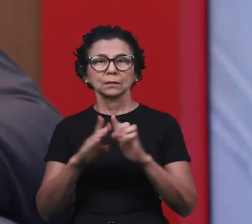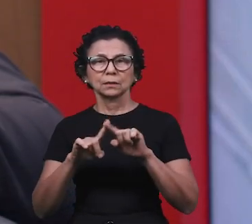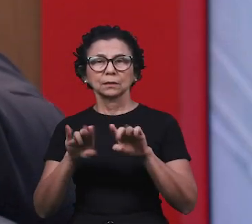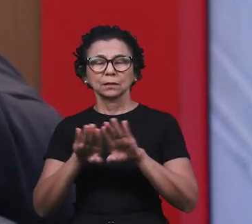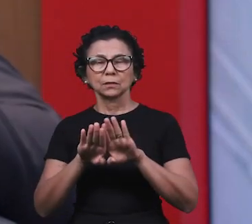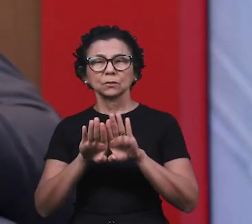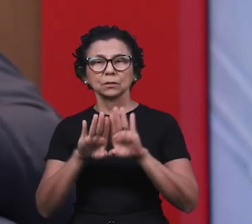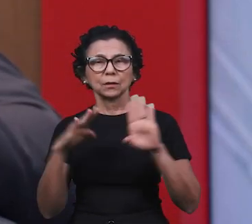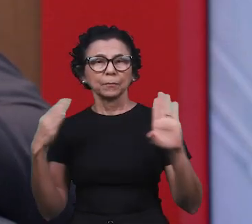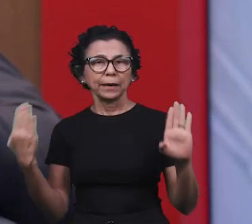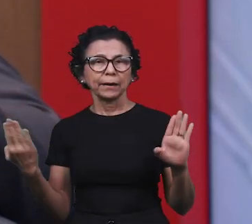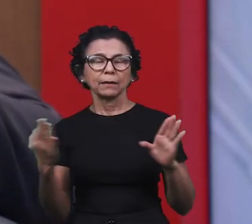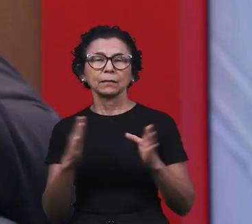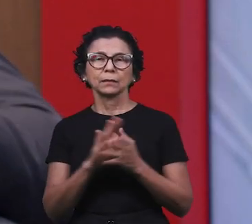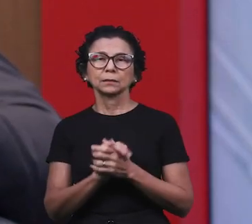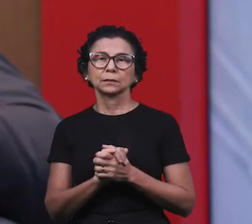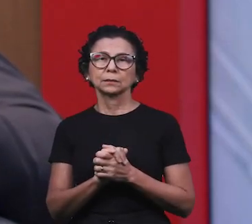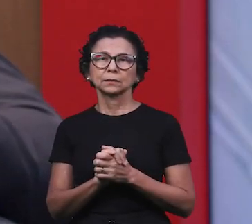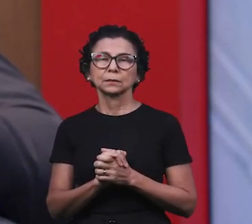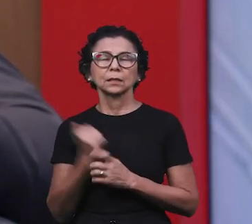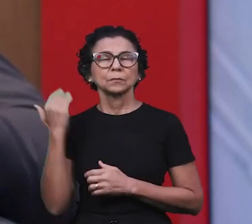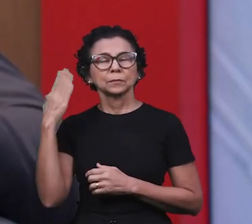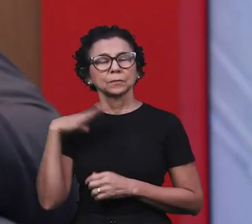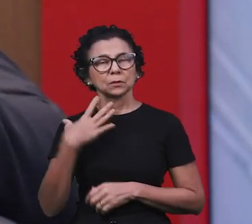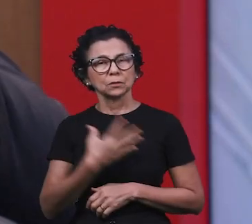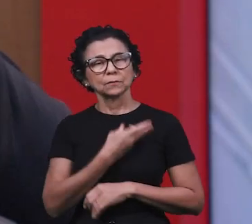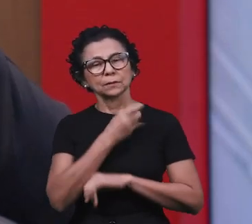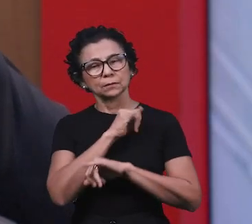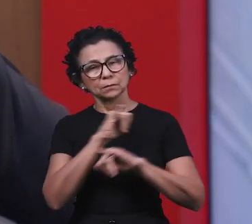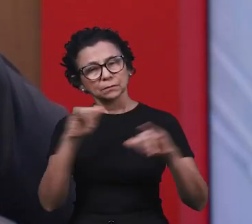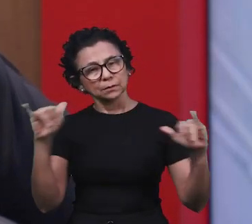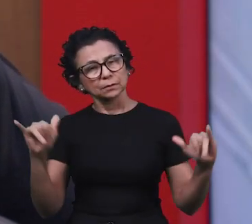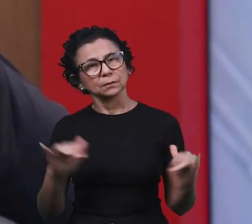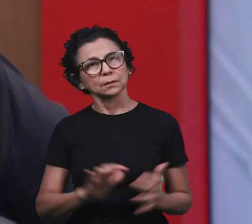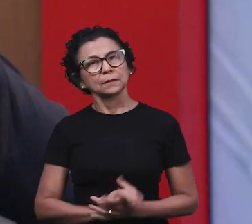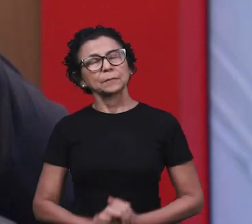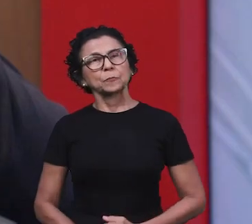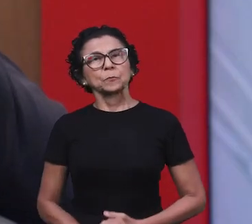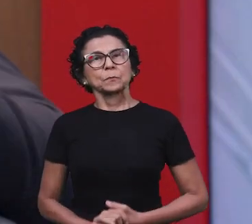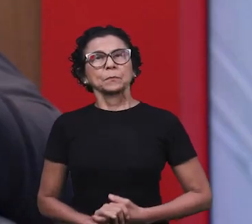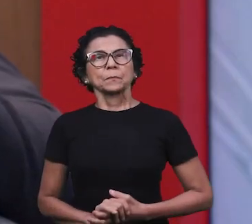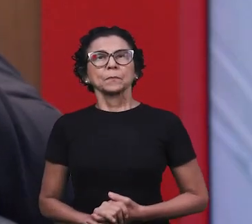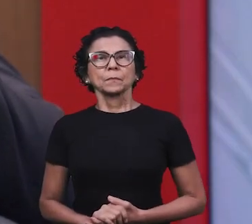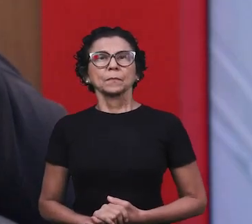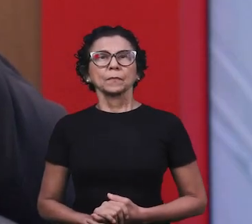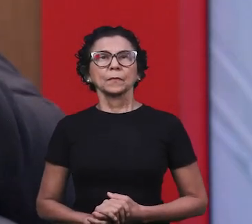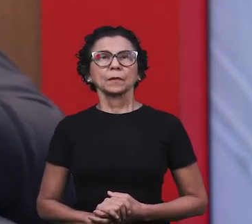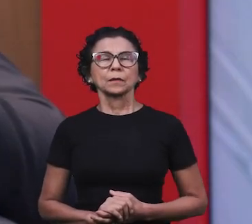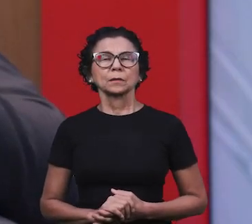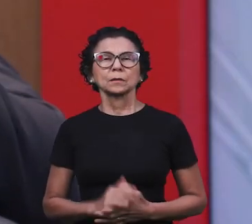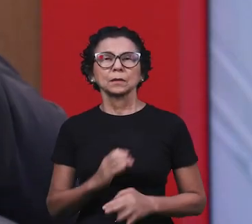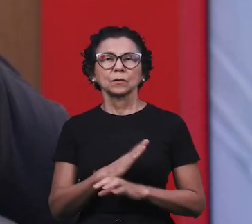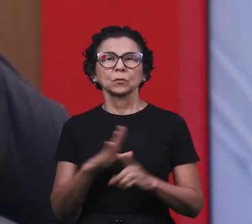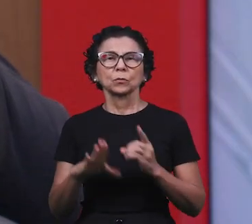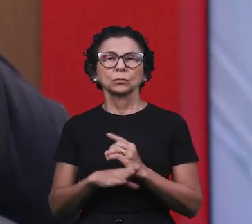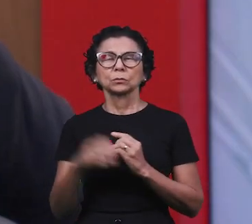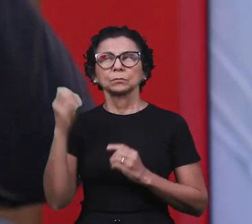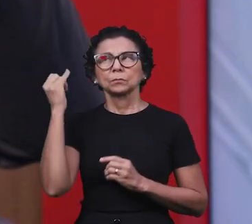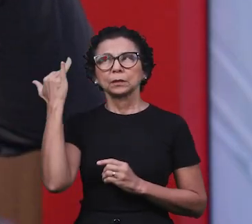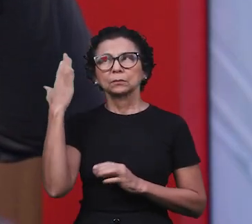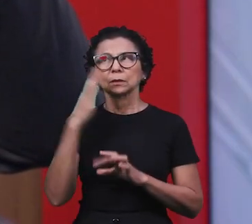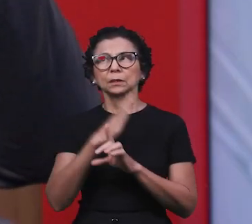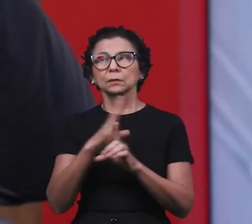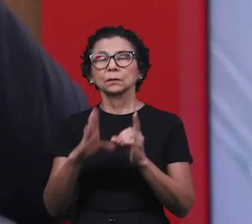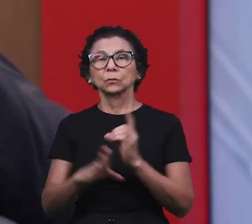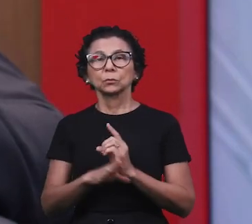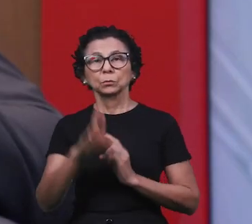acontecendo, as mensagens de salvação estão sendo anunciadas. Nós temos madrugada, cultos a meio-dia, nós